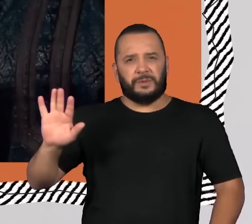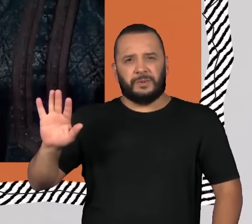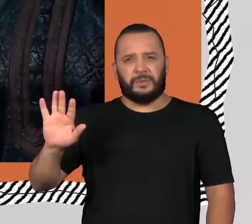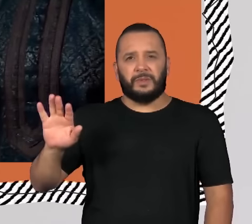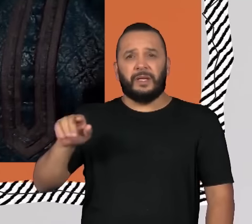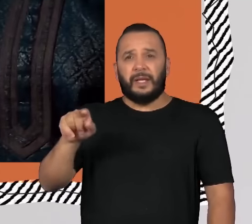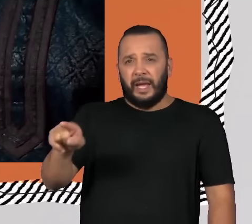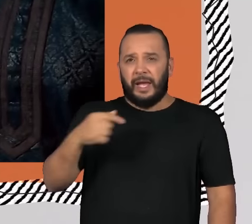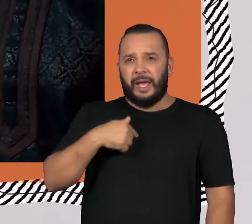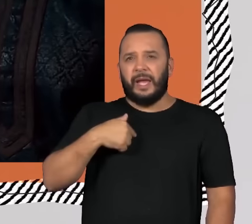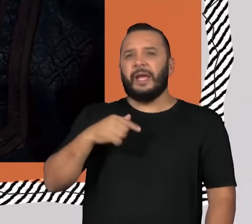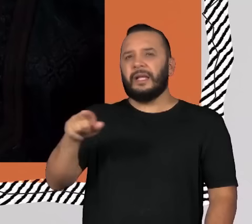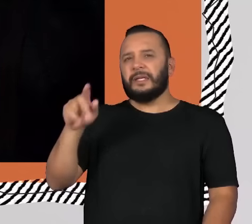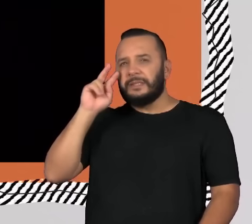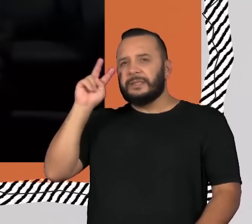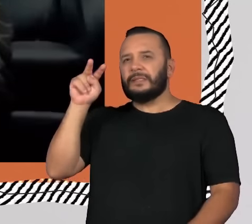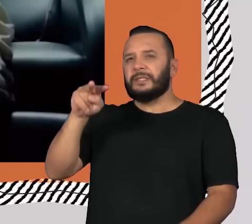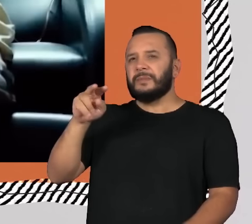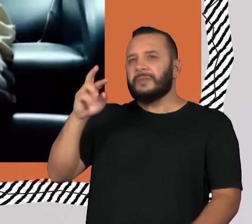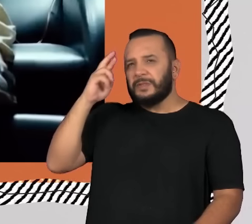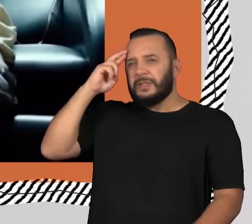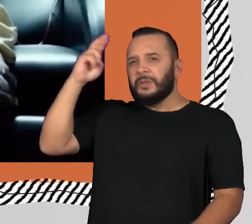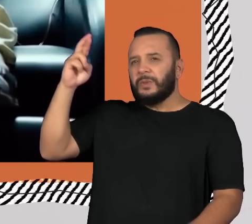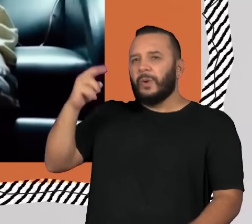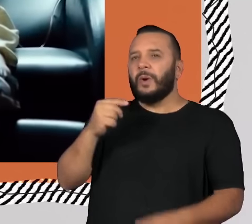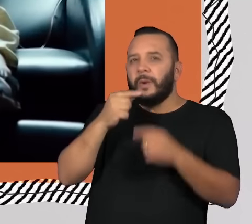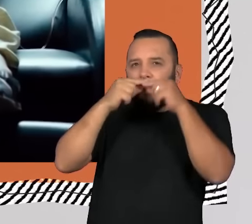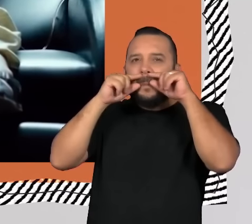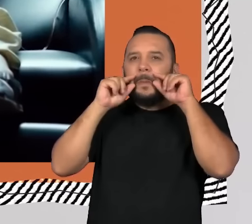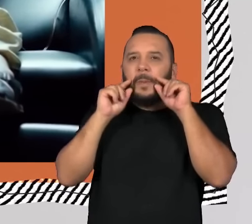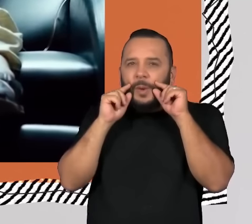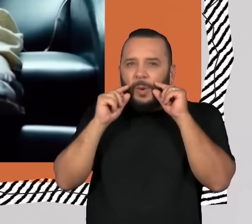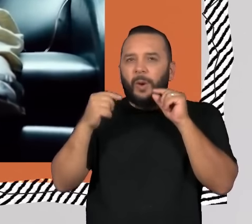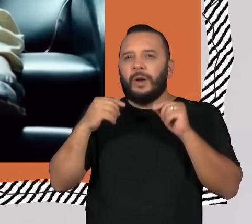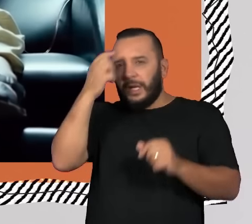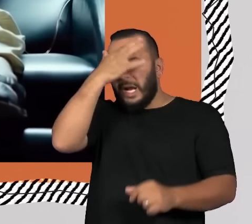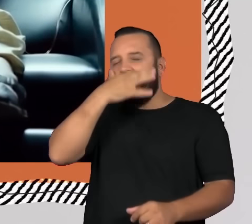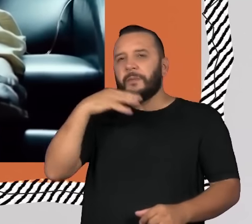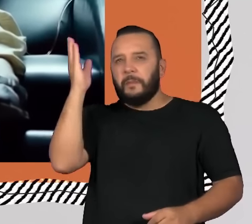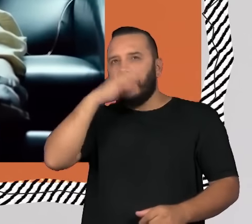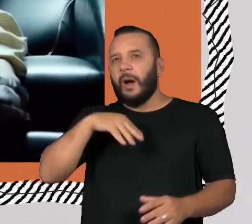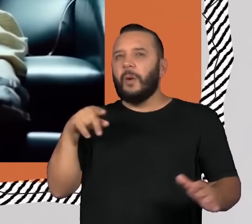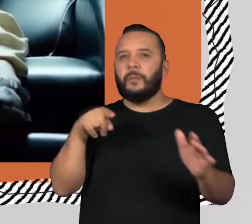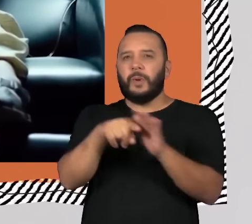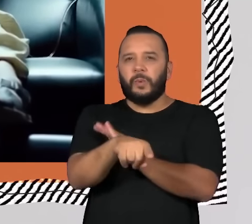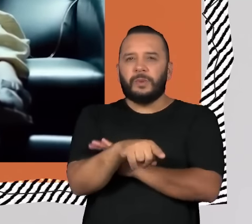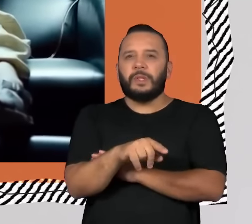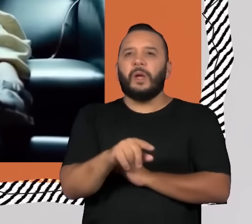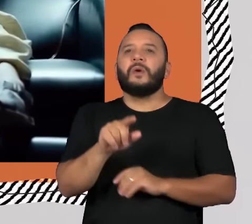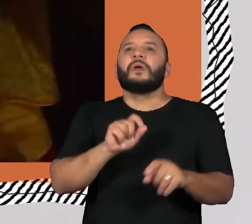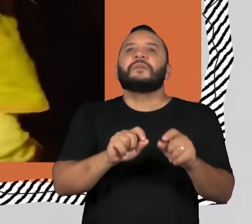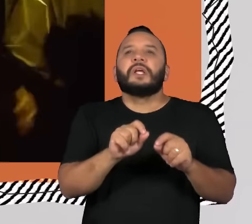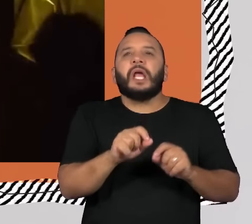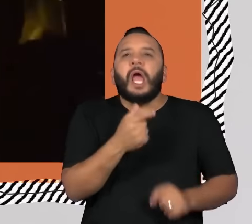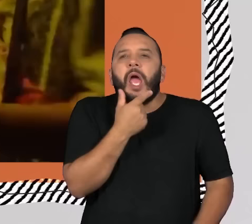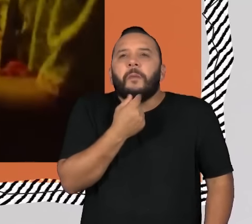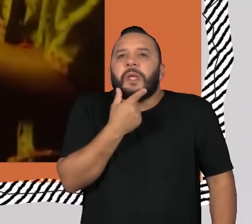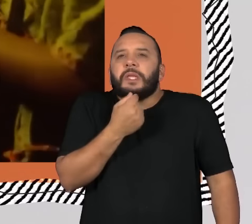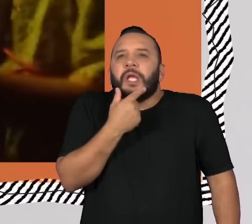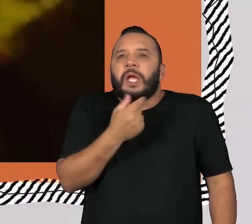He looks up and he sees a frightening man with a mustache who says, "What do you want, little